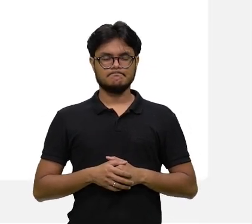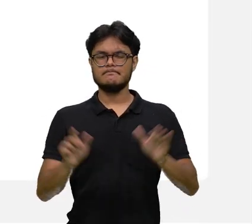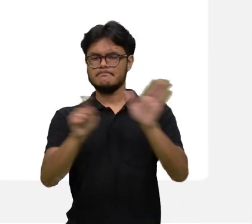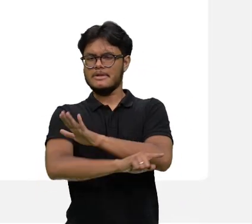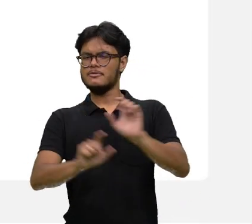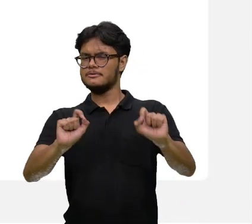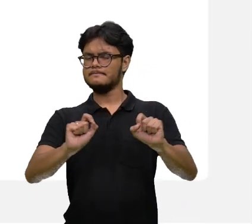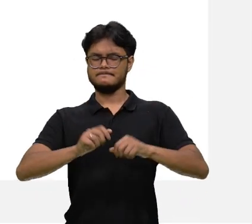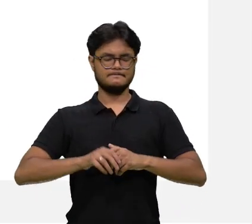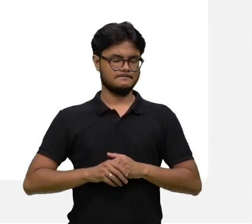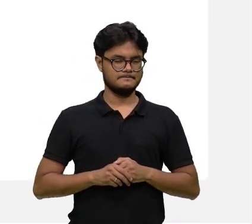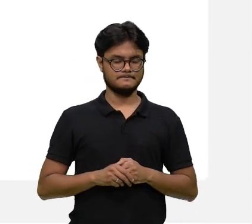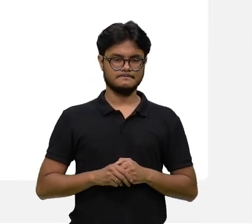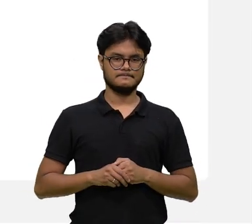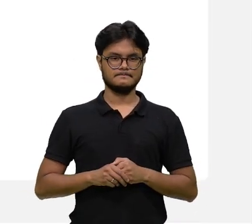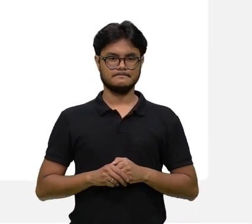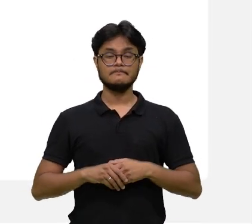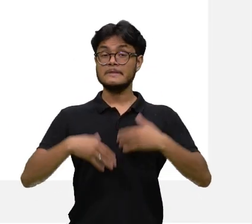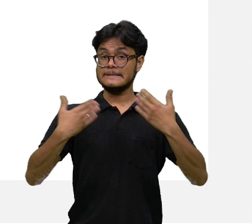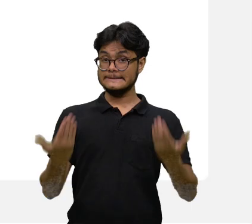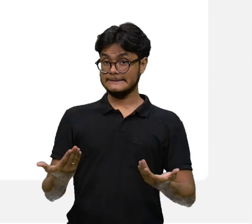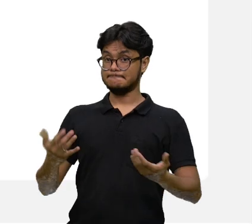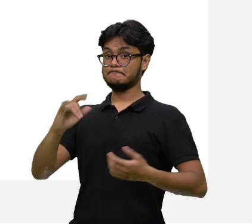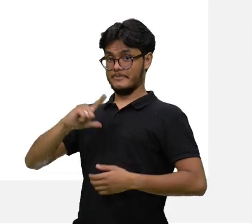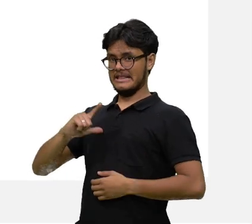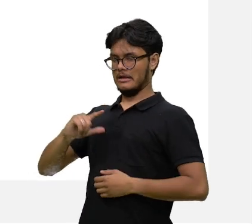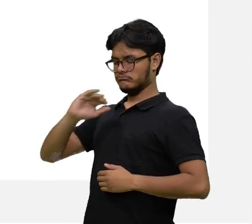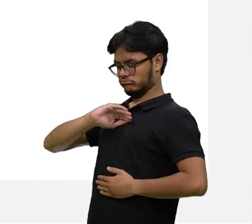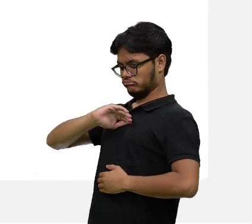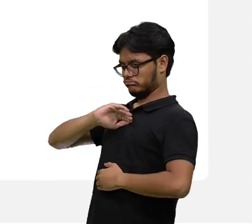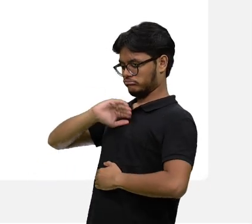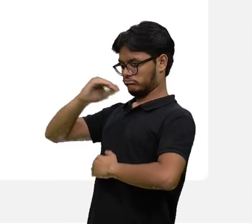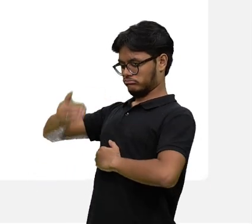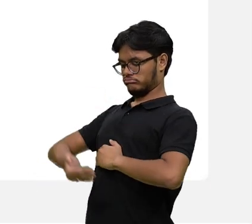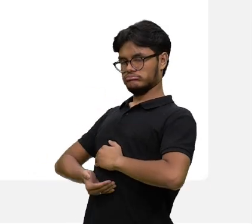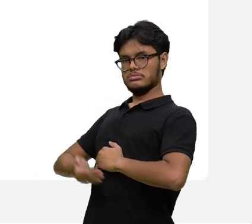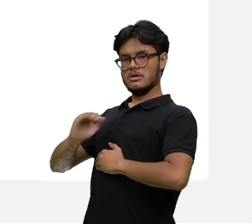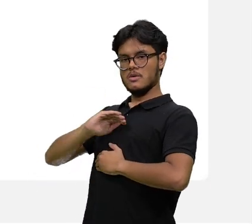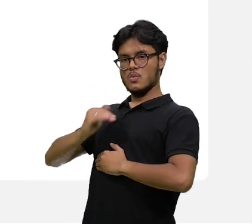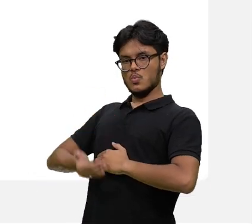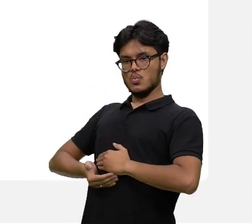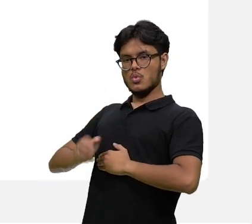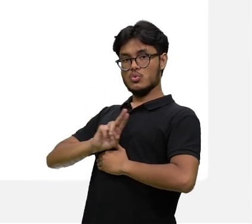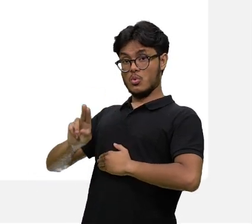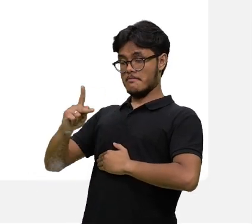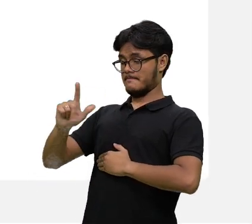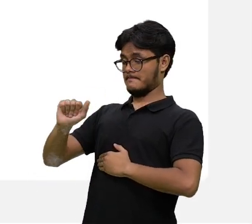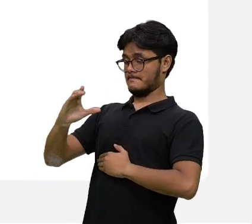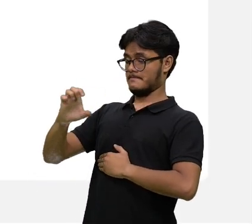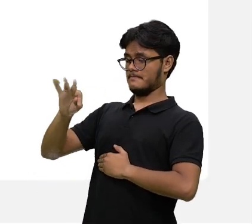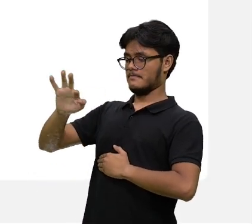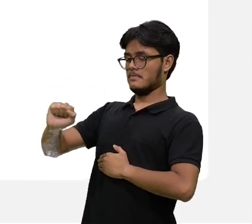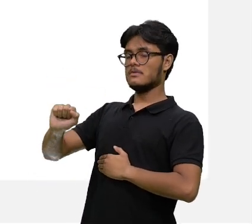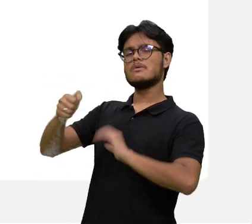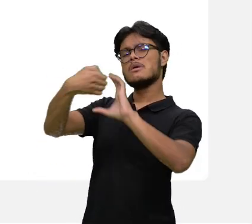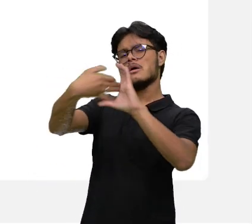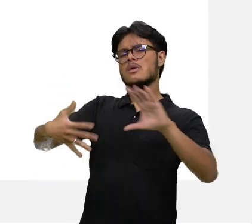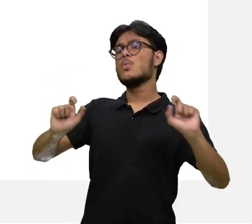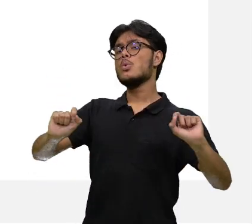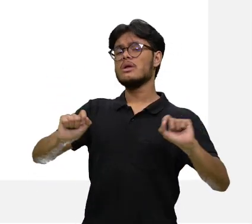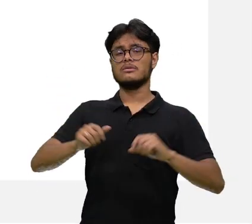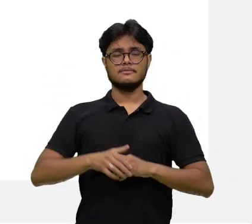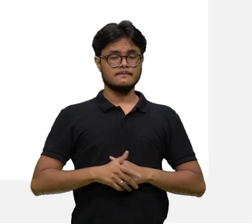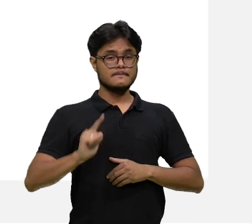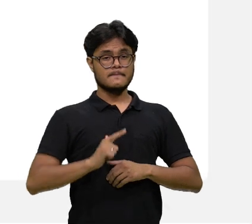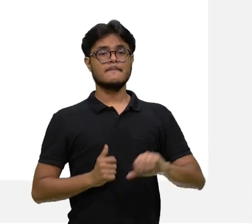da VUNESP. Sobre a placenta, é correto afirmar que, letra A, é um órgão presente